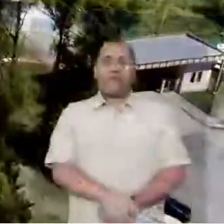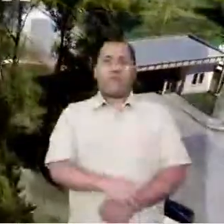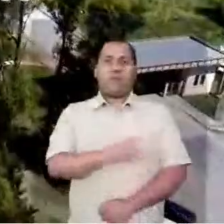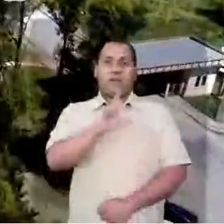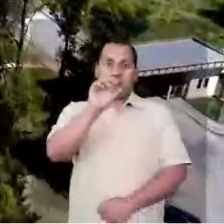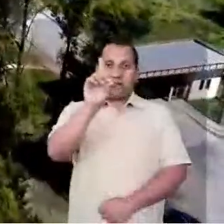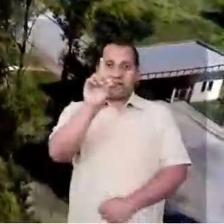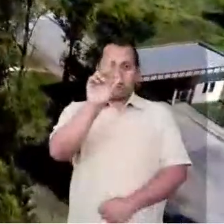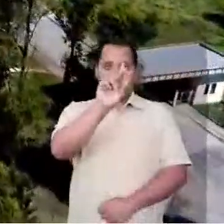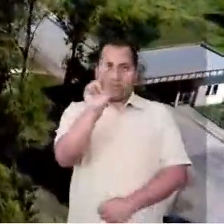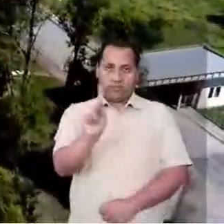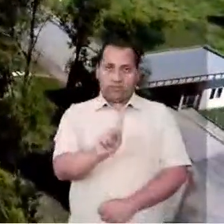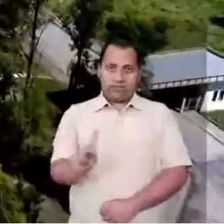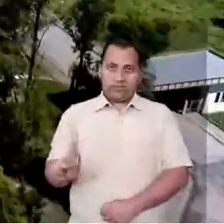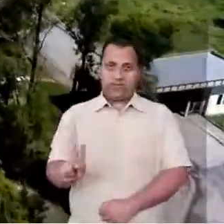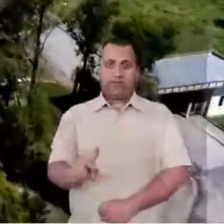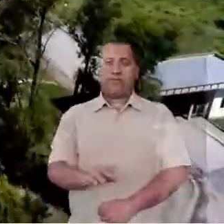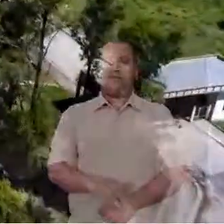Dom Pedrito.